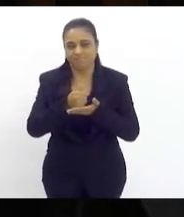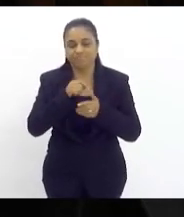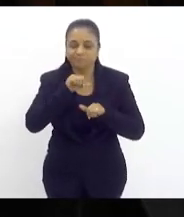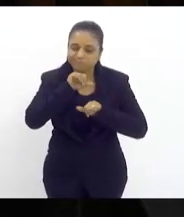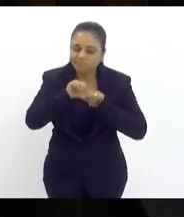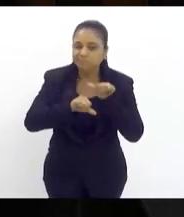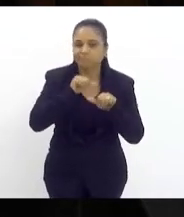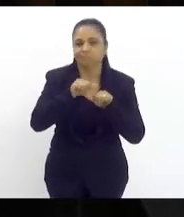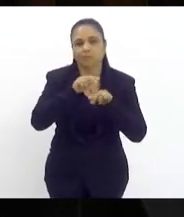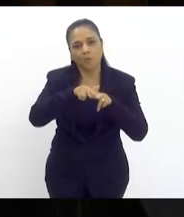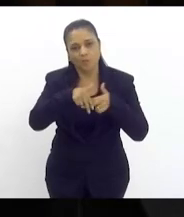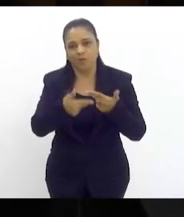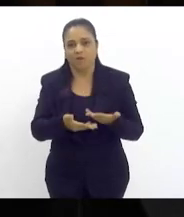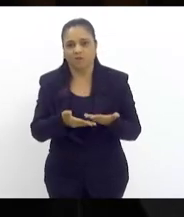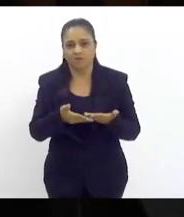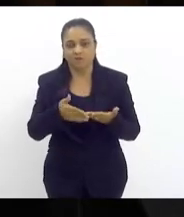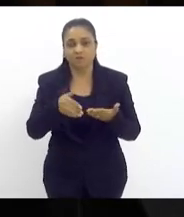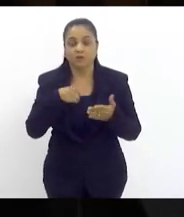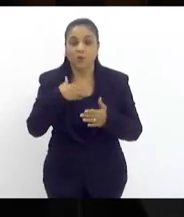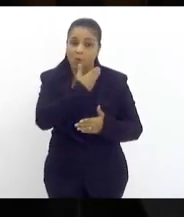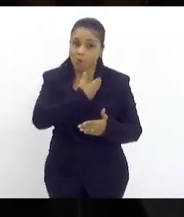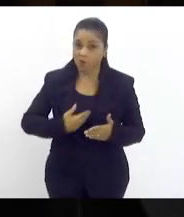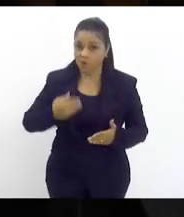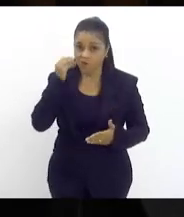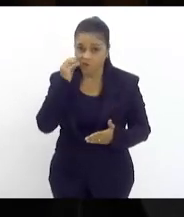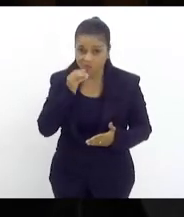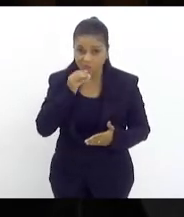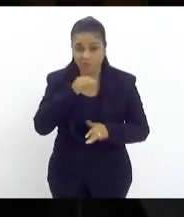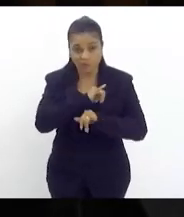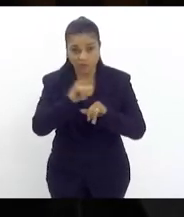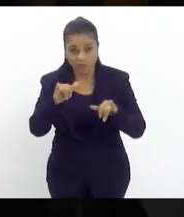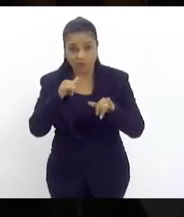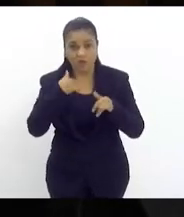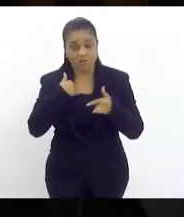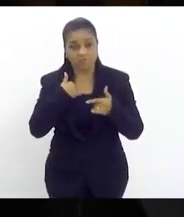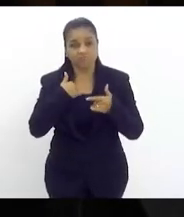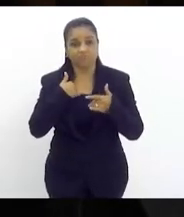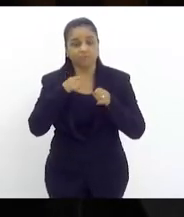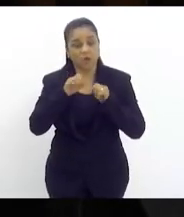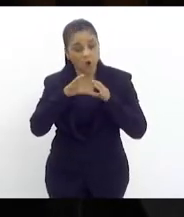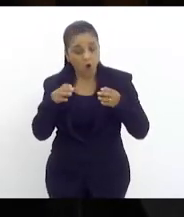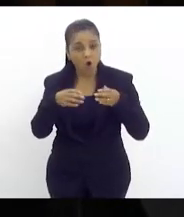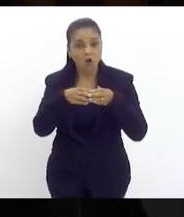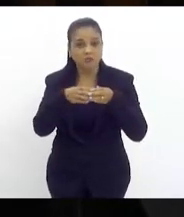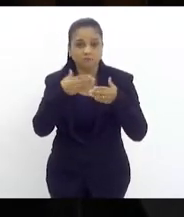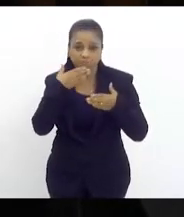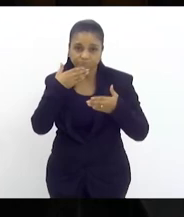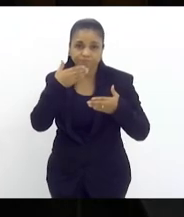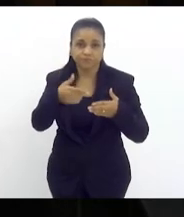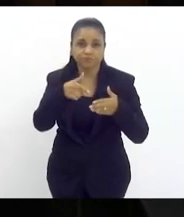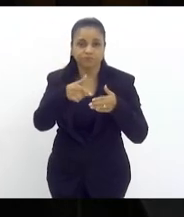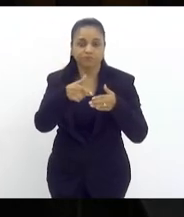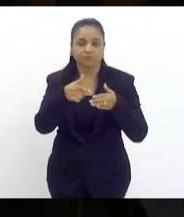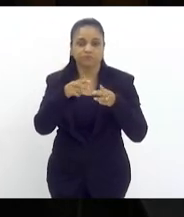mudanças. Diz o governador, nosso pleito é coletivo. Todas as